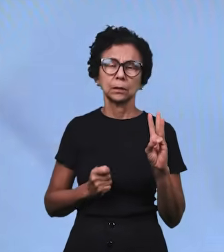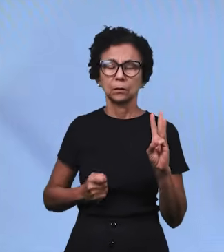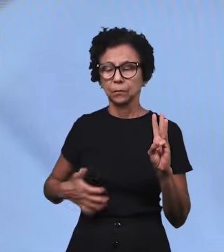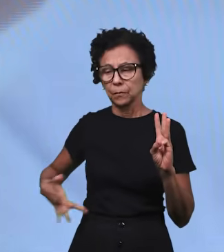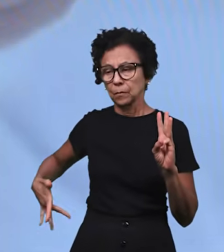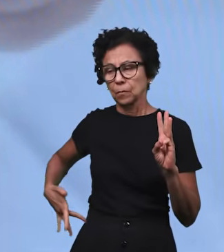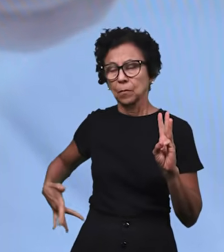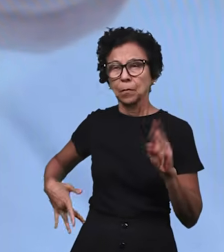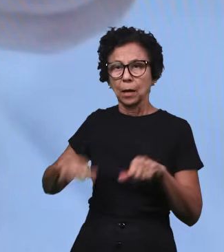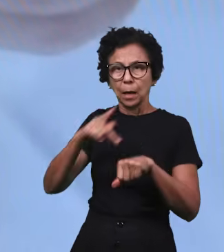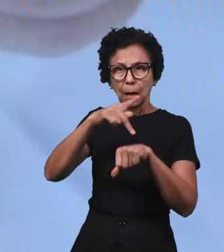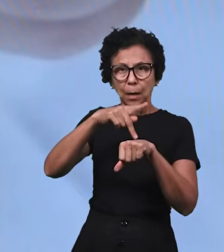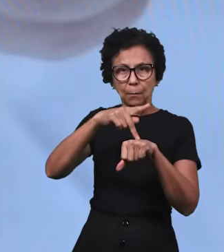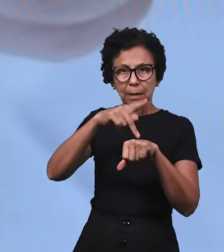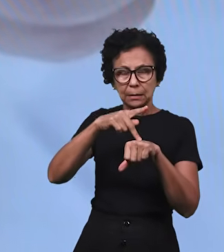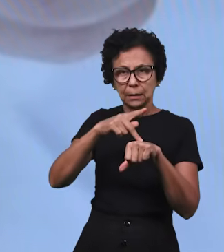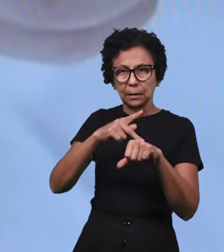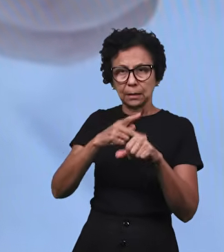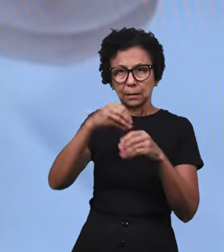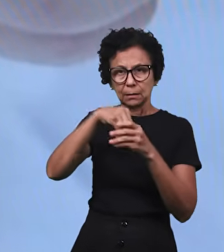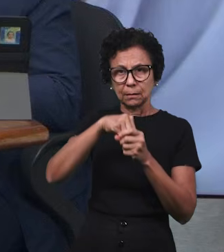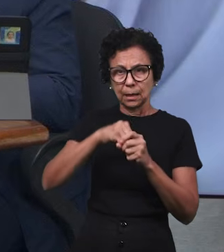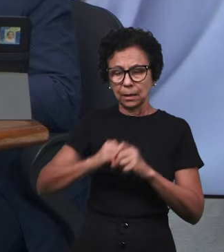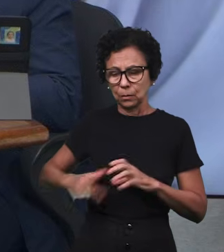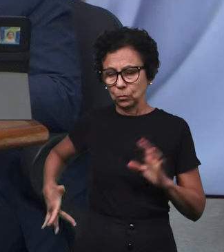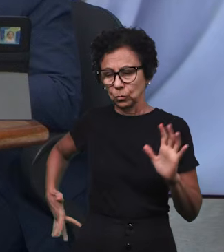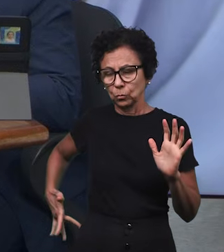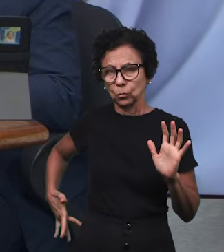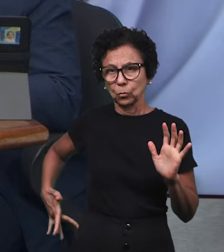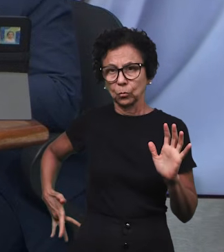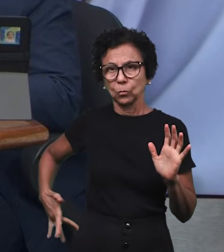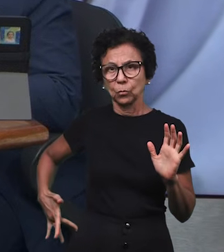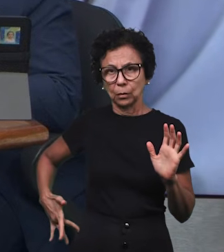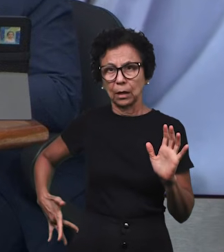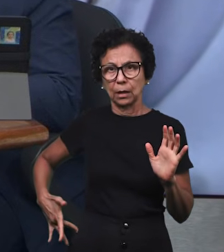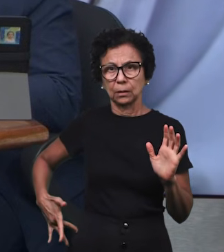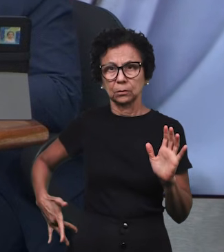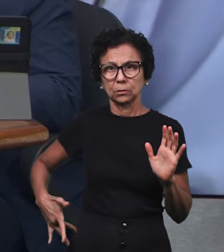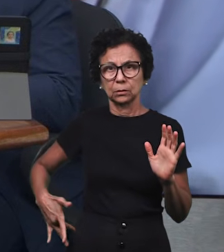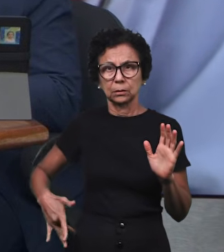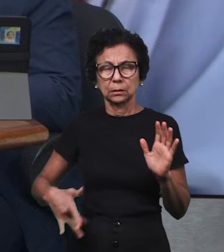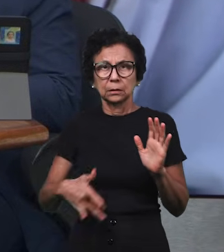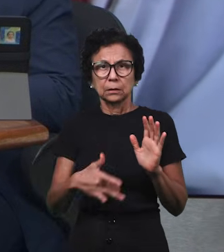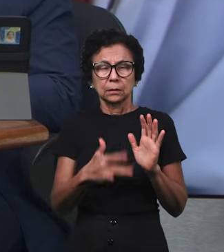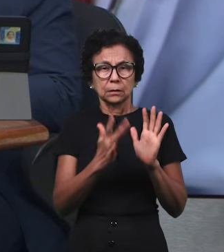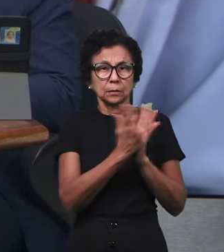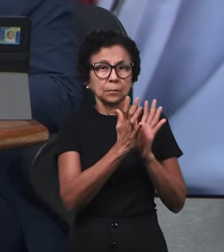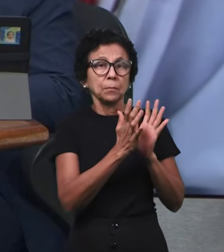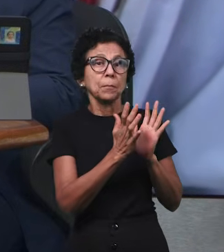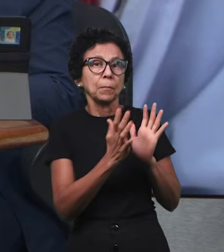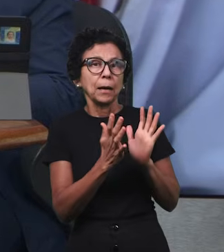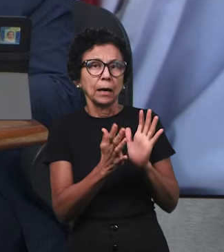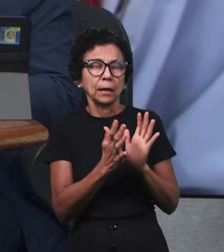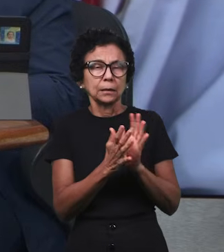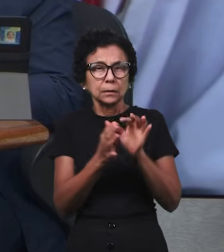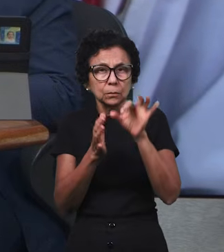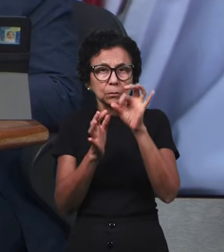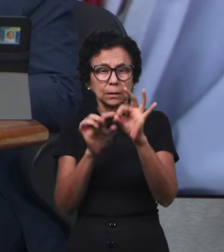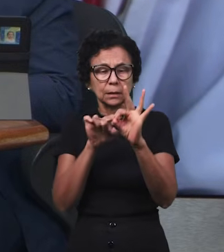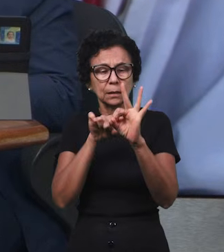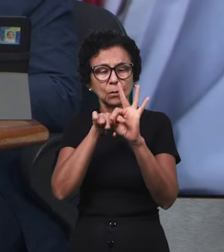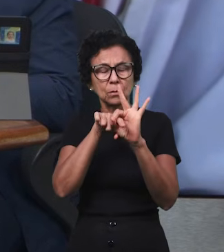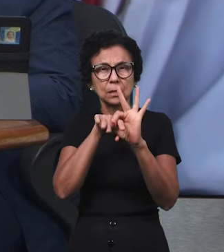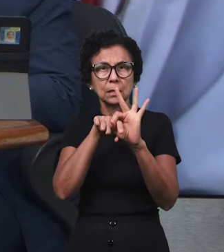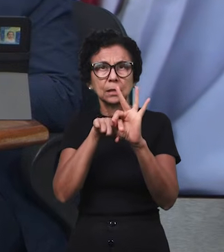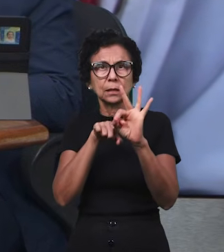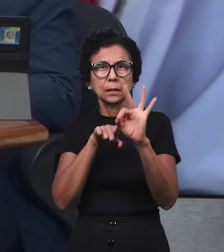um cálculo renal, que é um quadro agudo, impacta o ureter, né? Ele entope o ureter, que é o canalzinho que excreta a